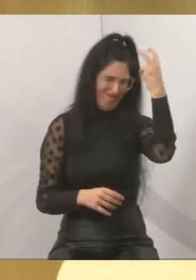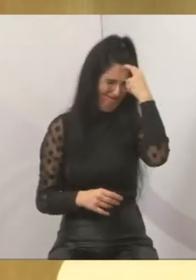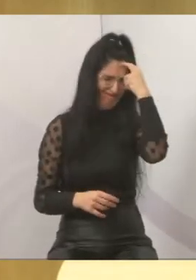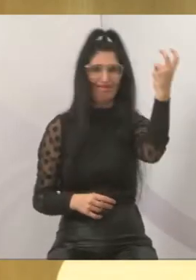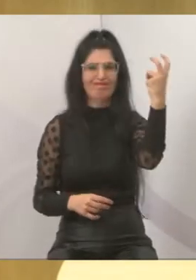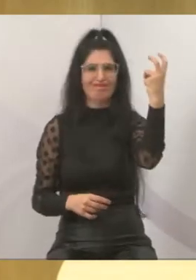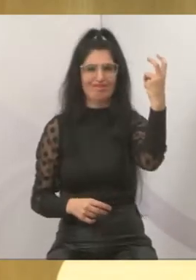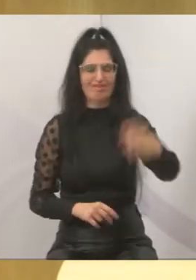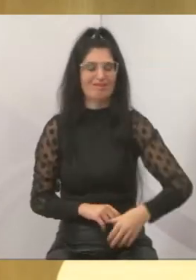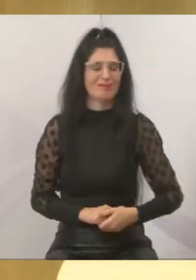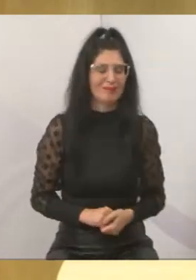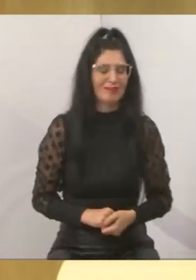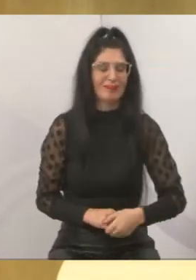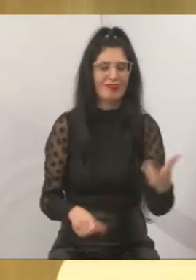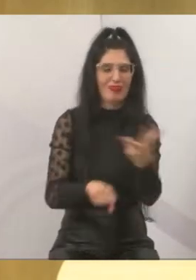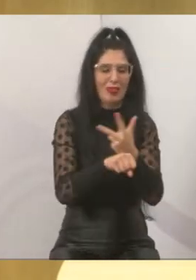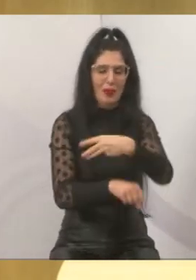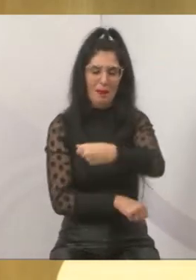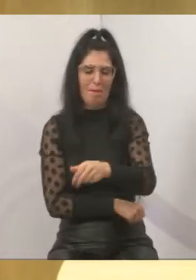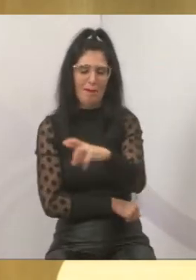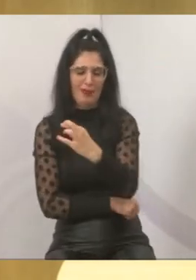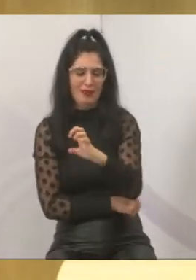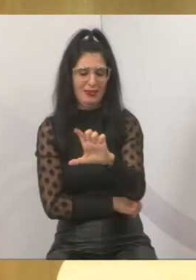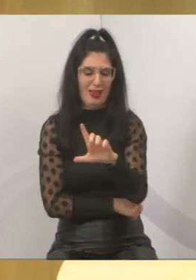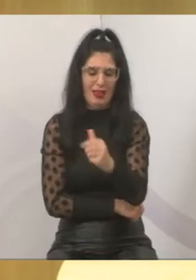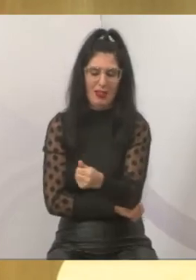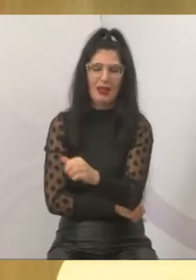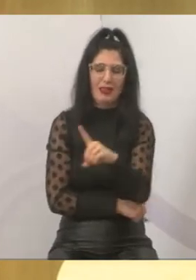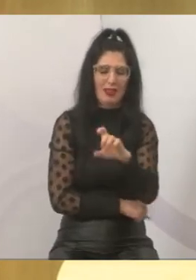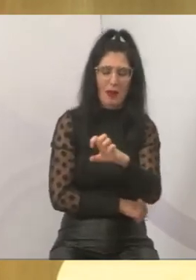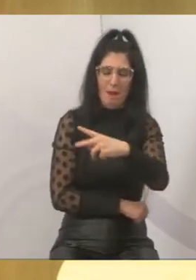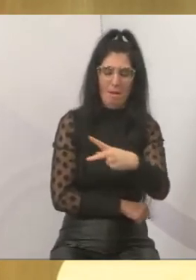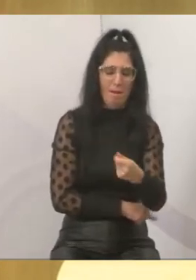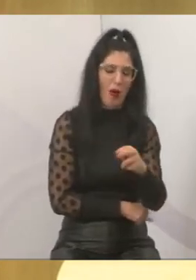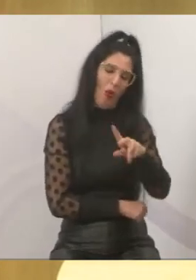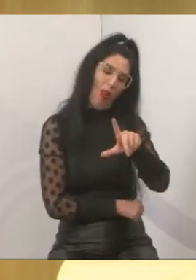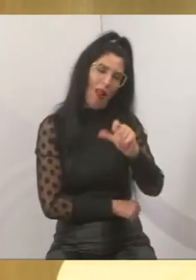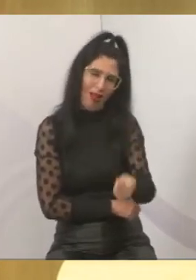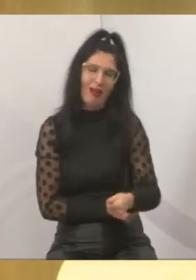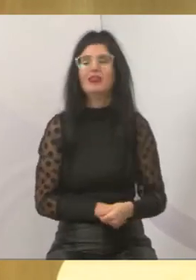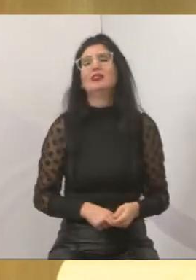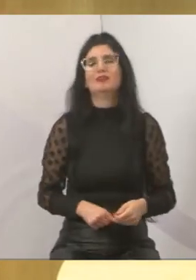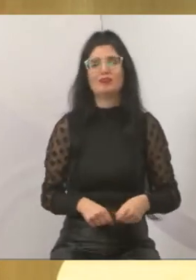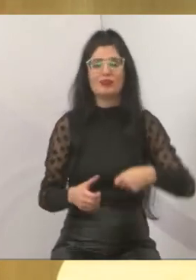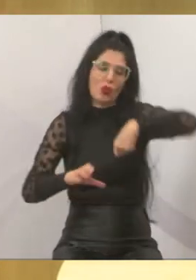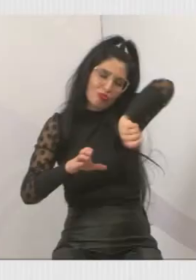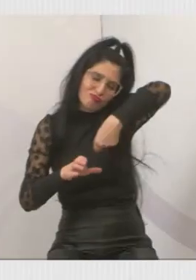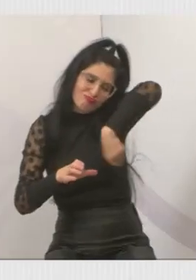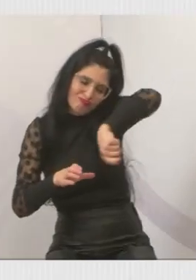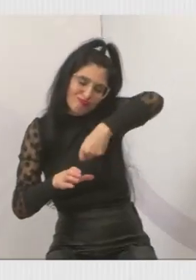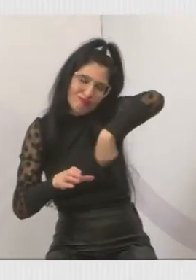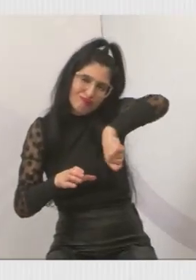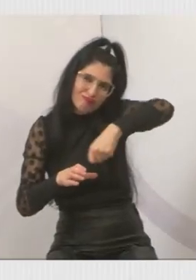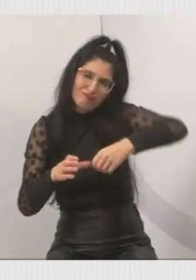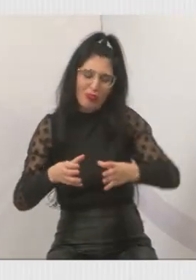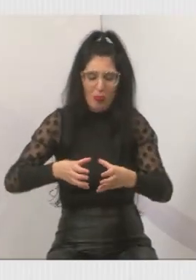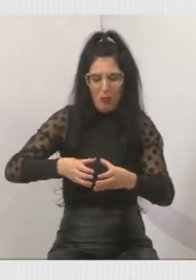vídeo da dona Marcela de Paula, uma boleira talentosa, Valmir, e de mão cheia.